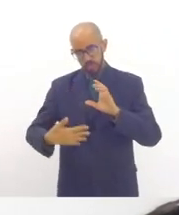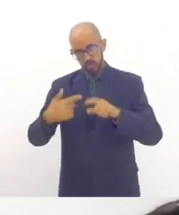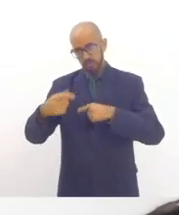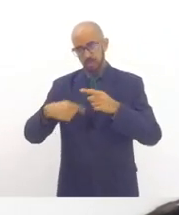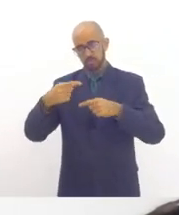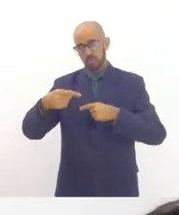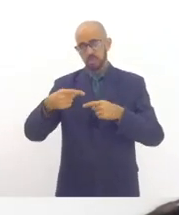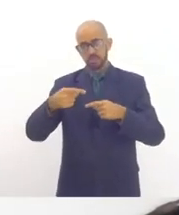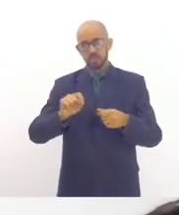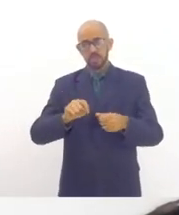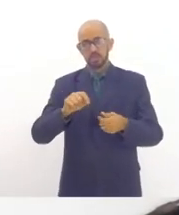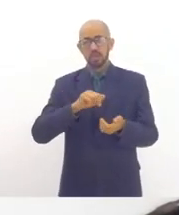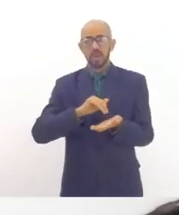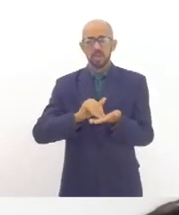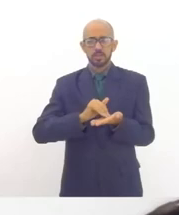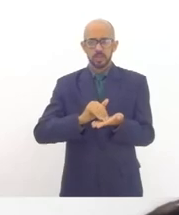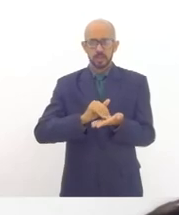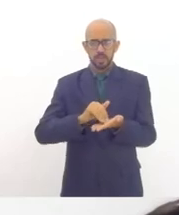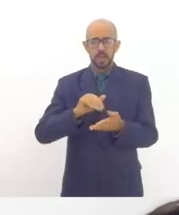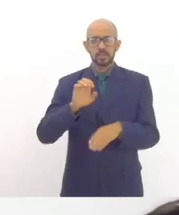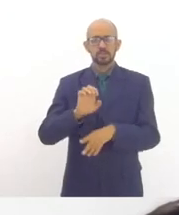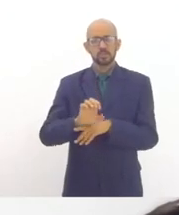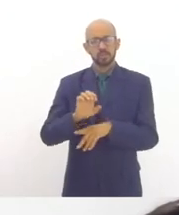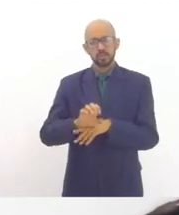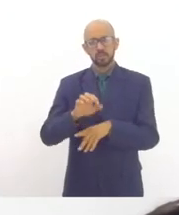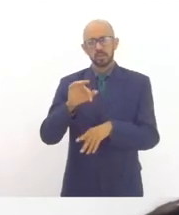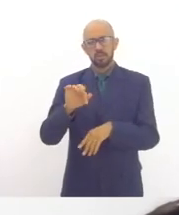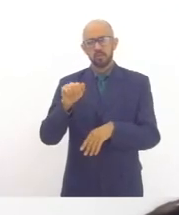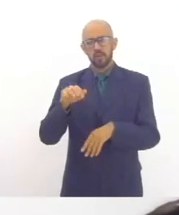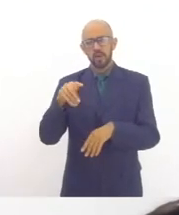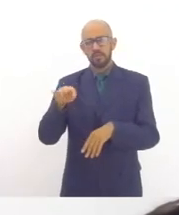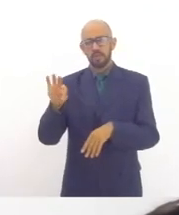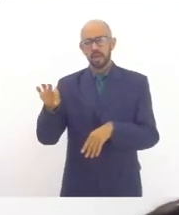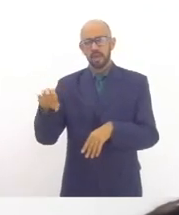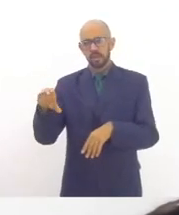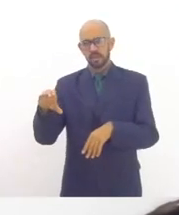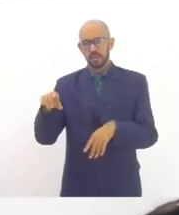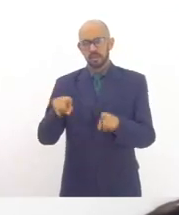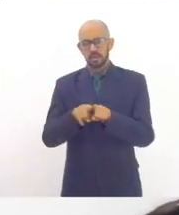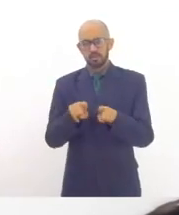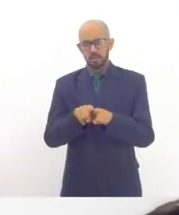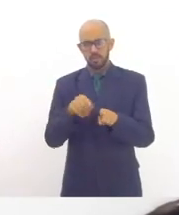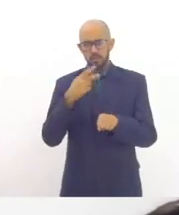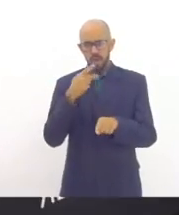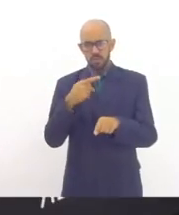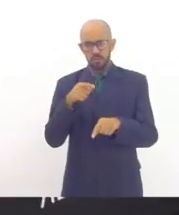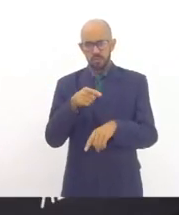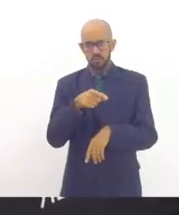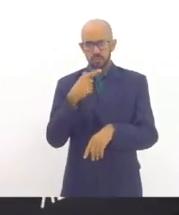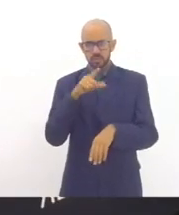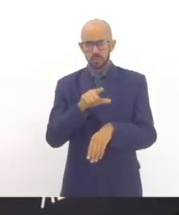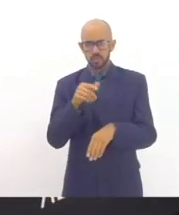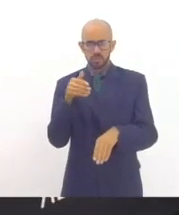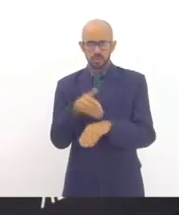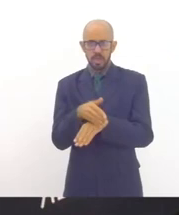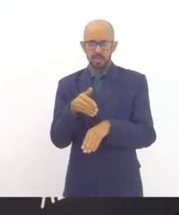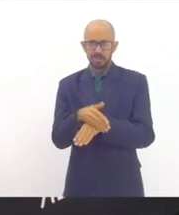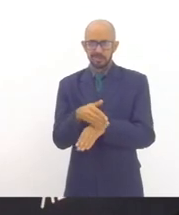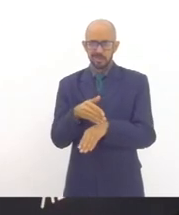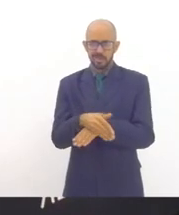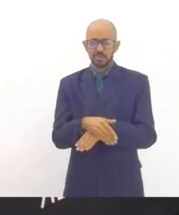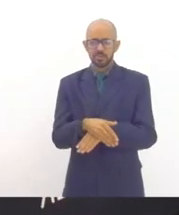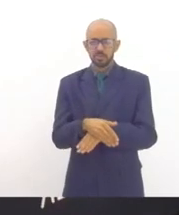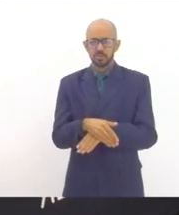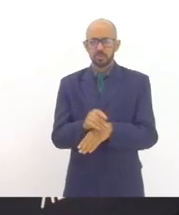gente ouve a SEDUC e a FAETEC, o que tem acumulado até hoje, para que vocês possam ter acesso, já antes da intervenção de vocês,